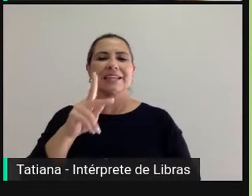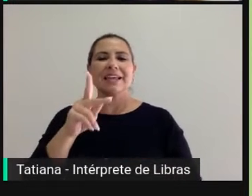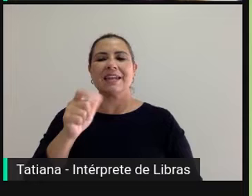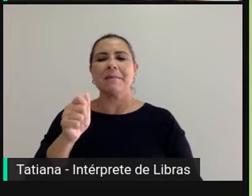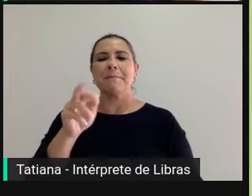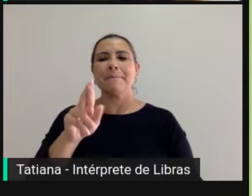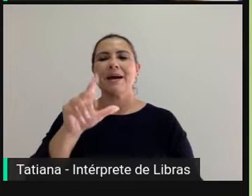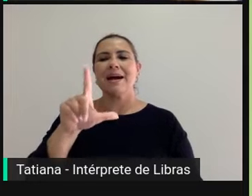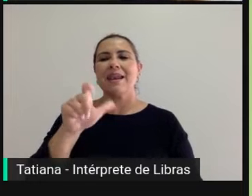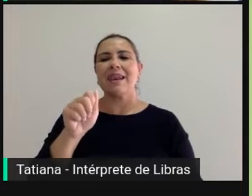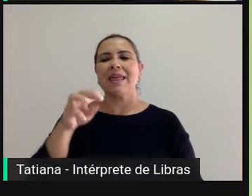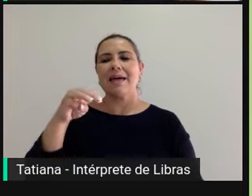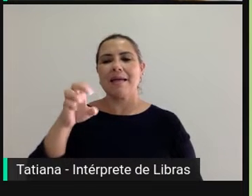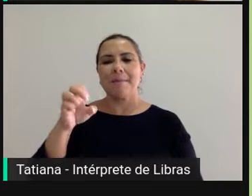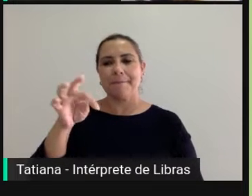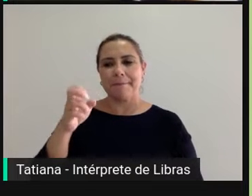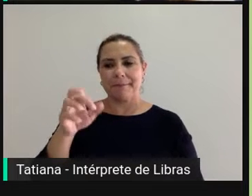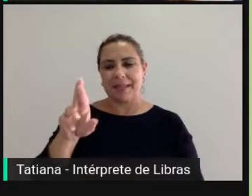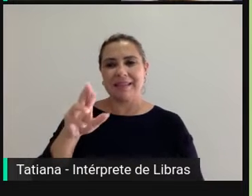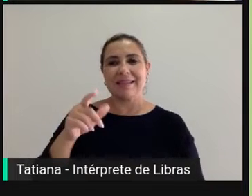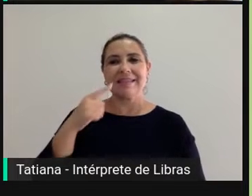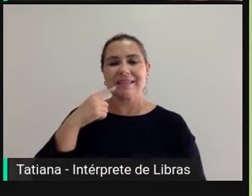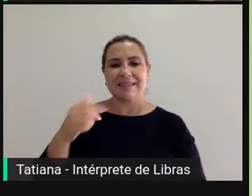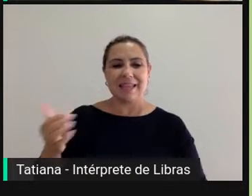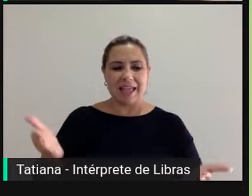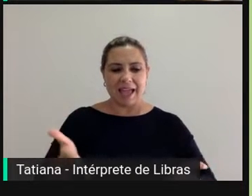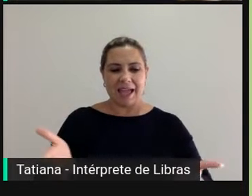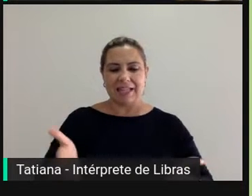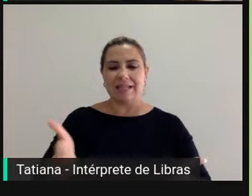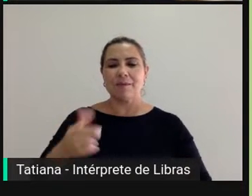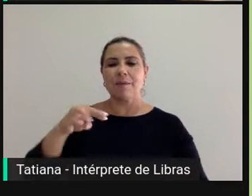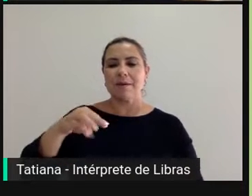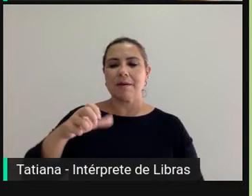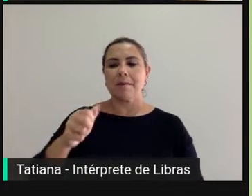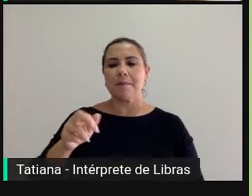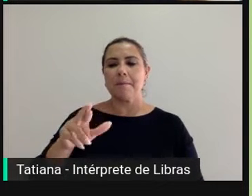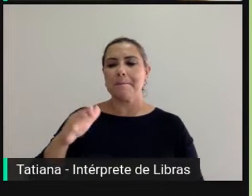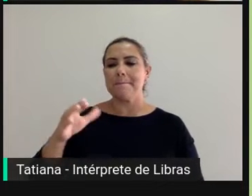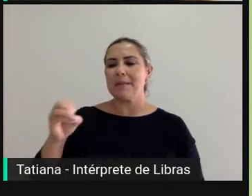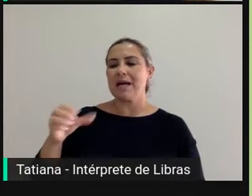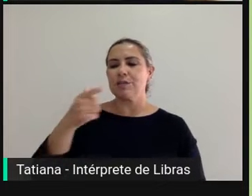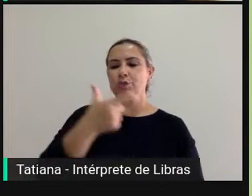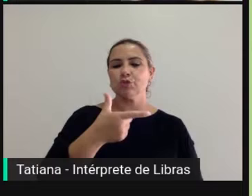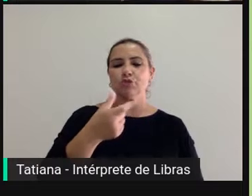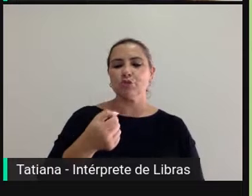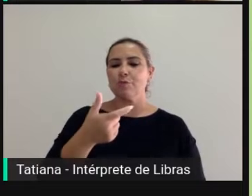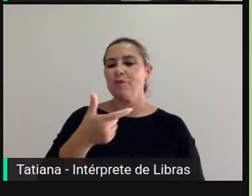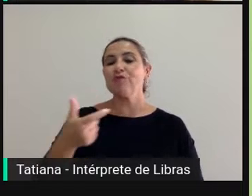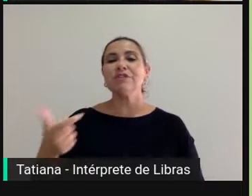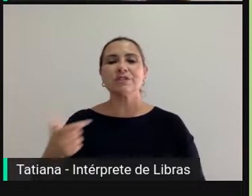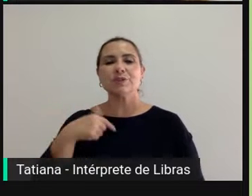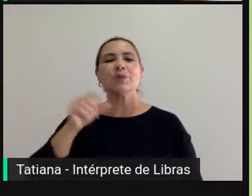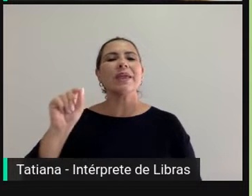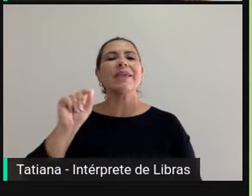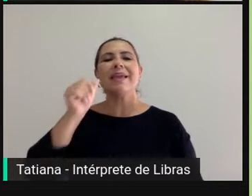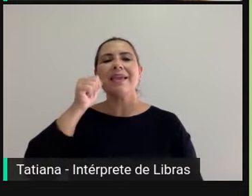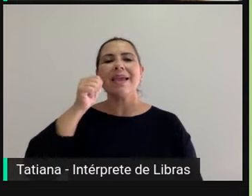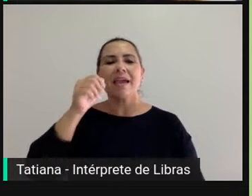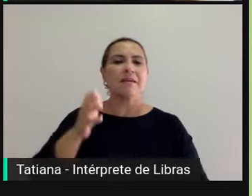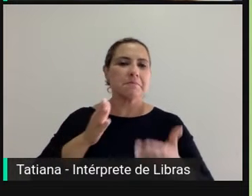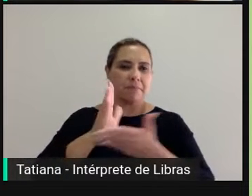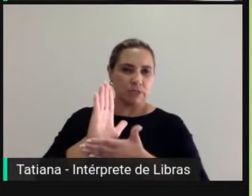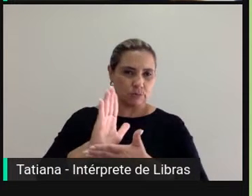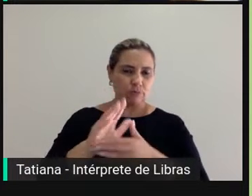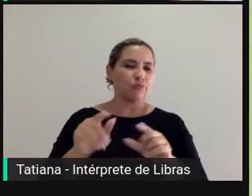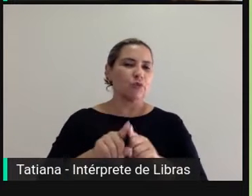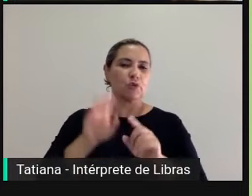parlamentares do ano em março de 2022. Não considerei os outros anos, enfim. Basicamente isso. Eu peguei todos os